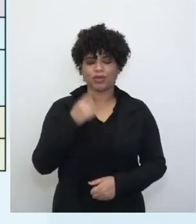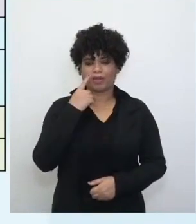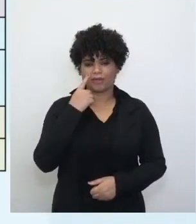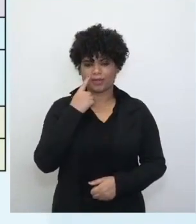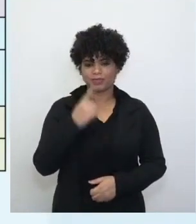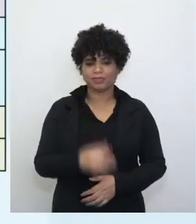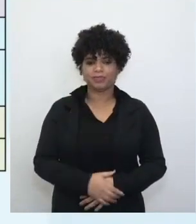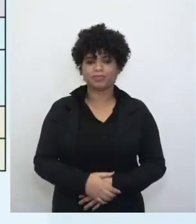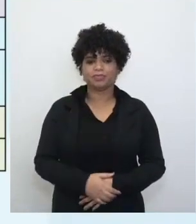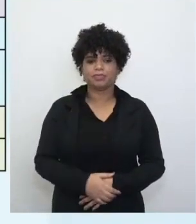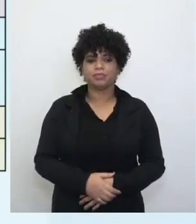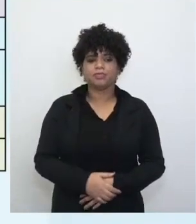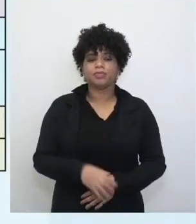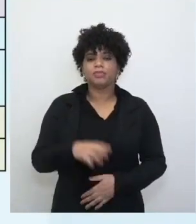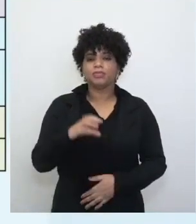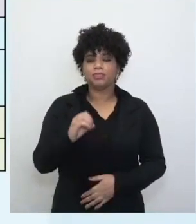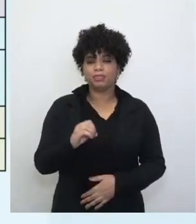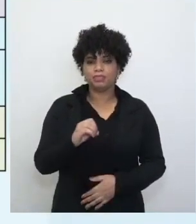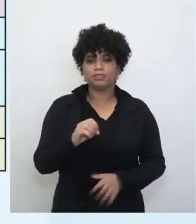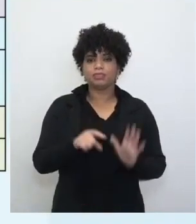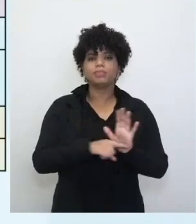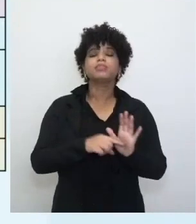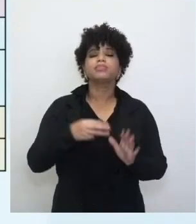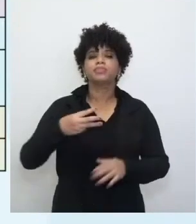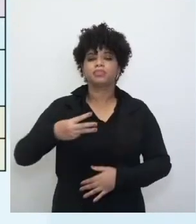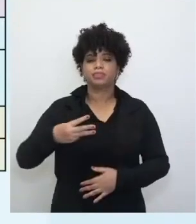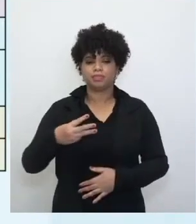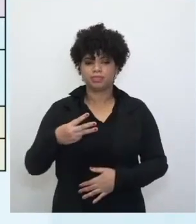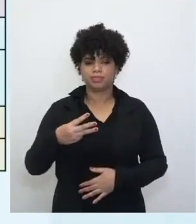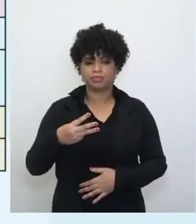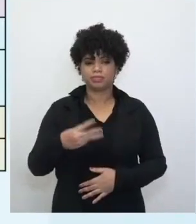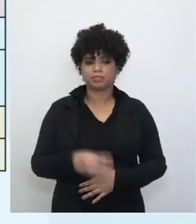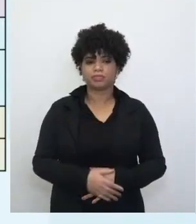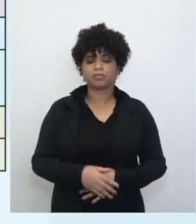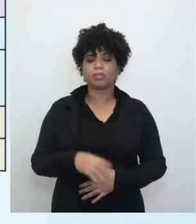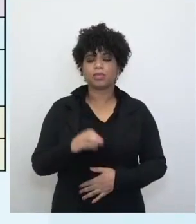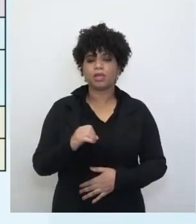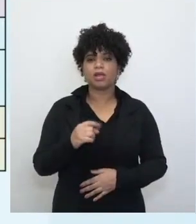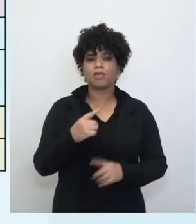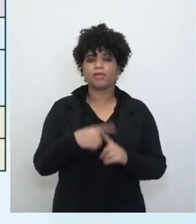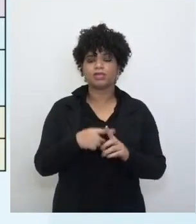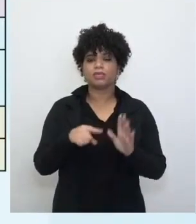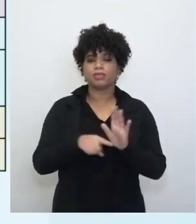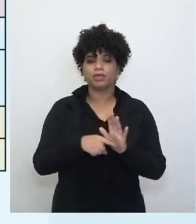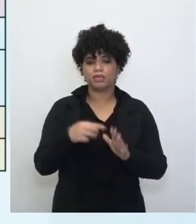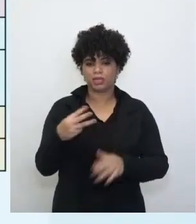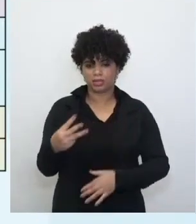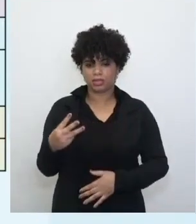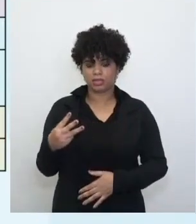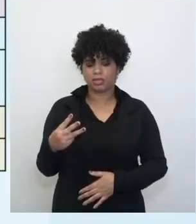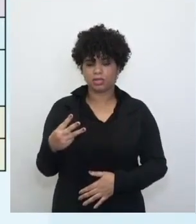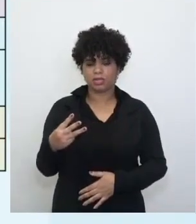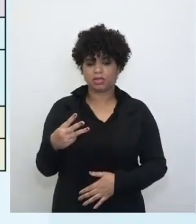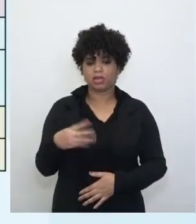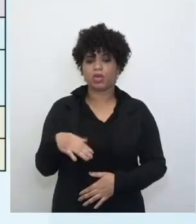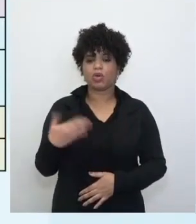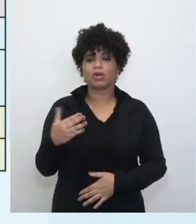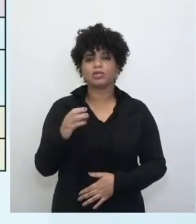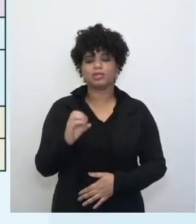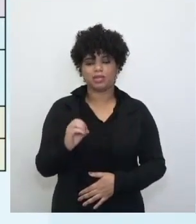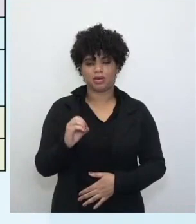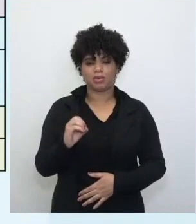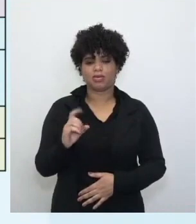esse 0 para multiplicar pelo menos 3. 0 vezes menos 3. 0 vezes menos 3 vai dar